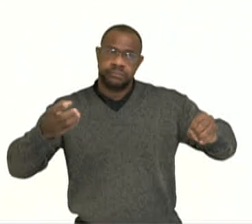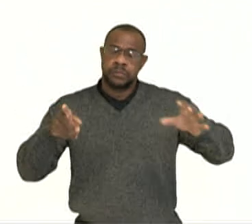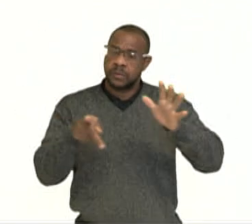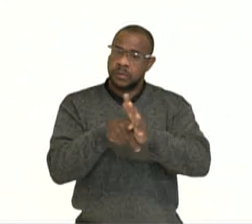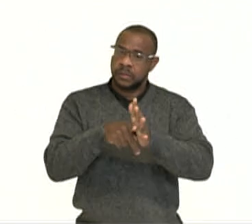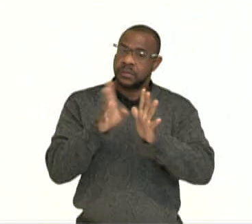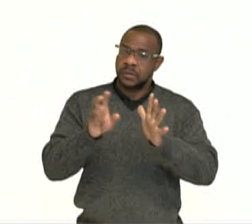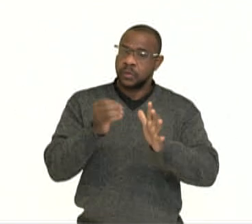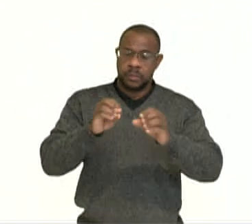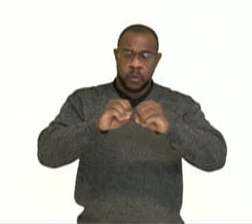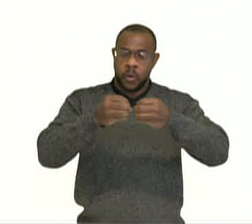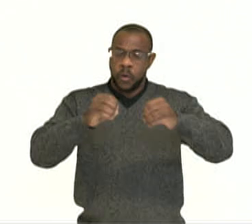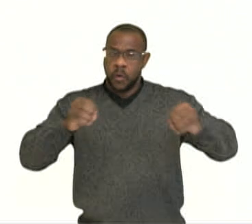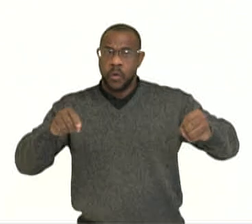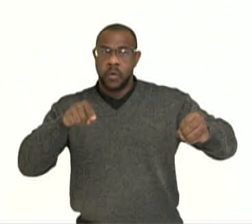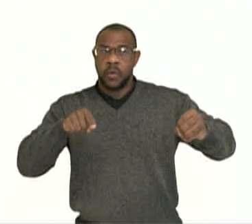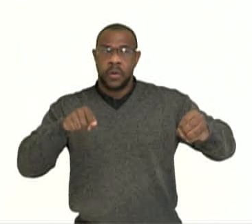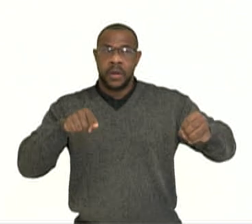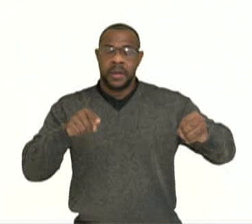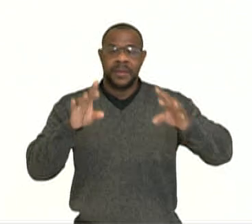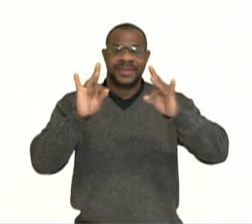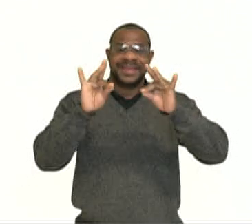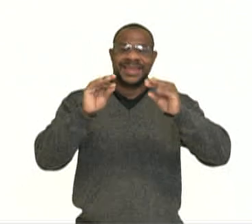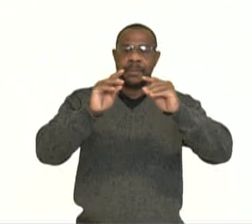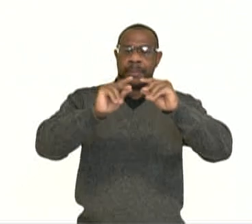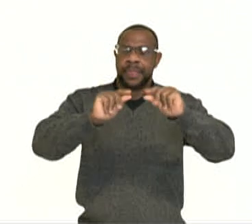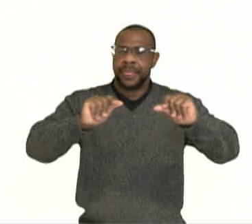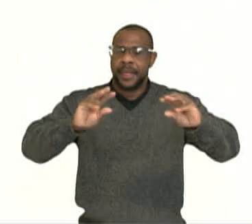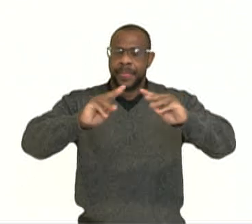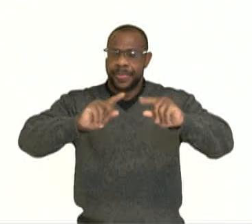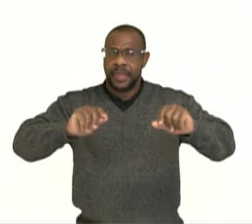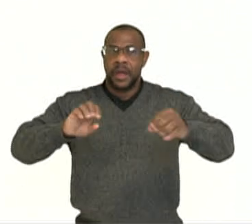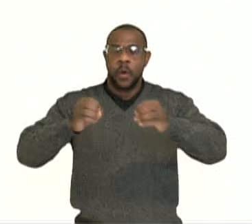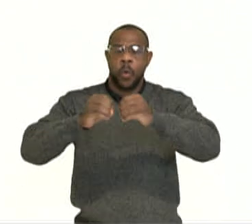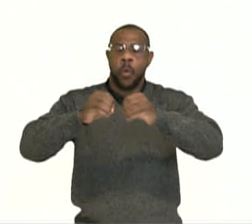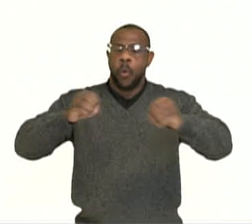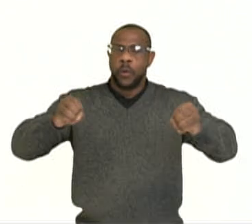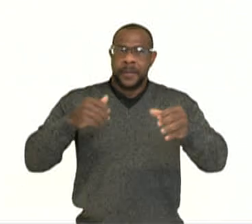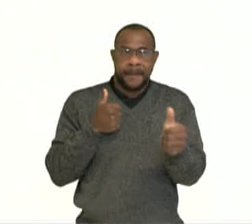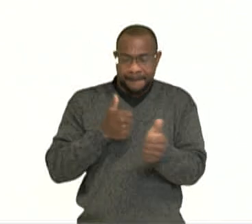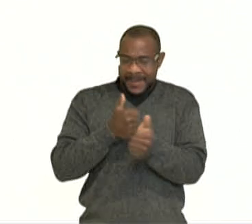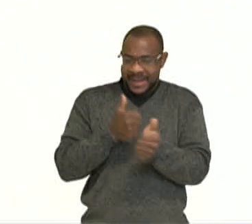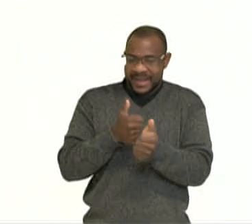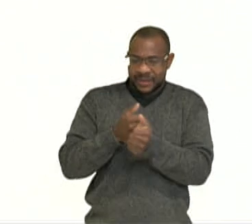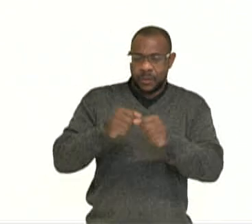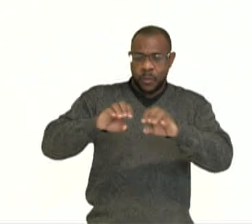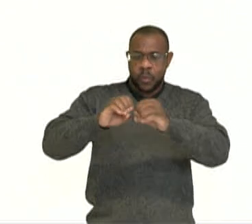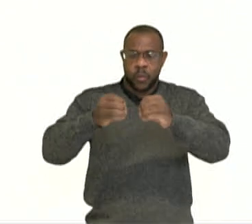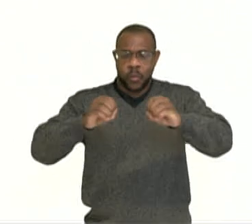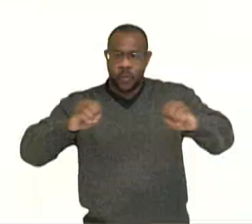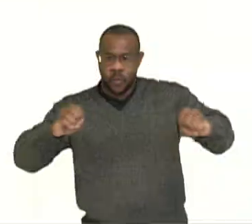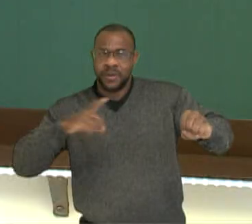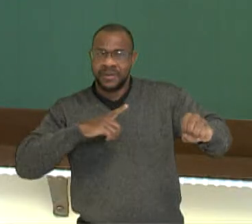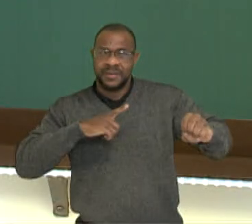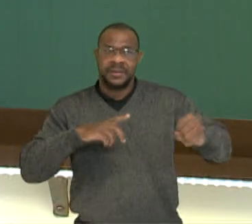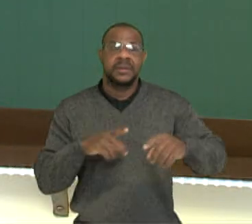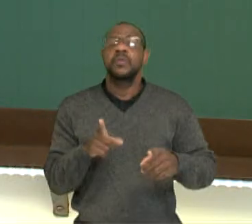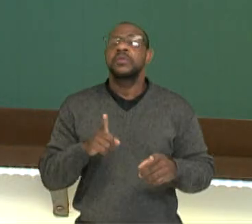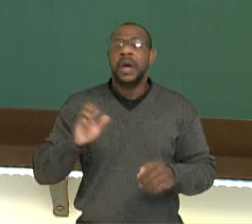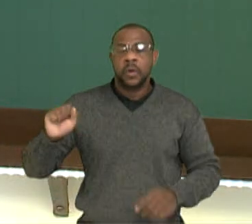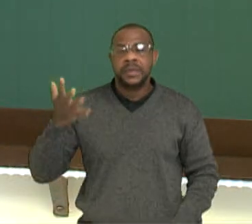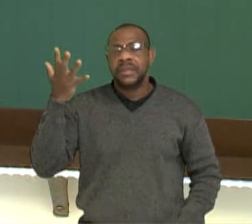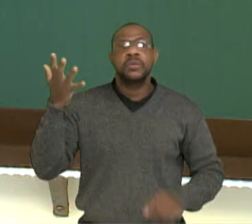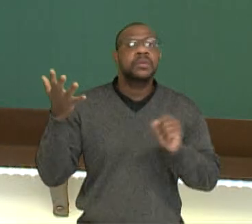próprio nome já faz referência, a umidade proveniente do Oceano Atlântico. Então vai fazer com que ocorra